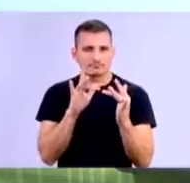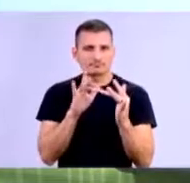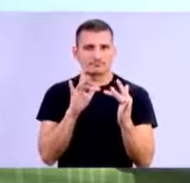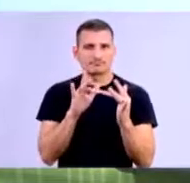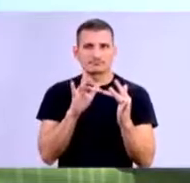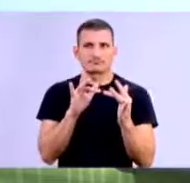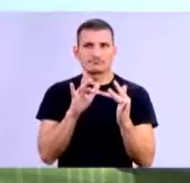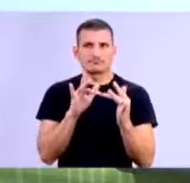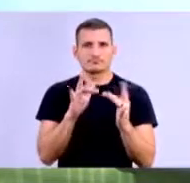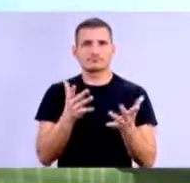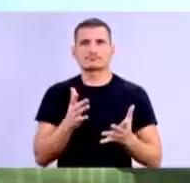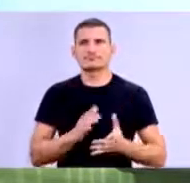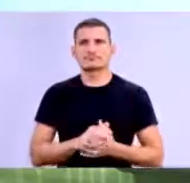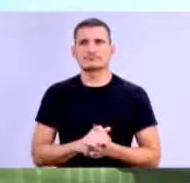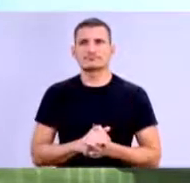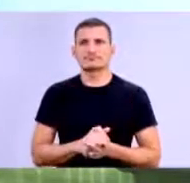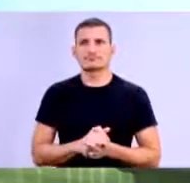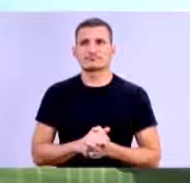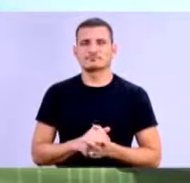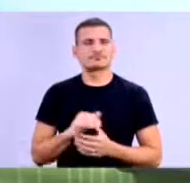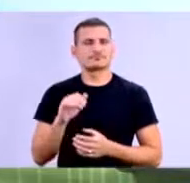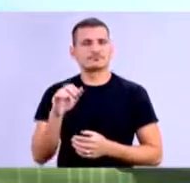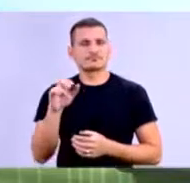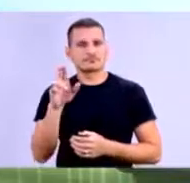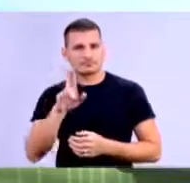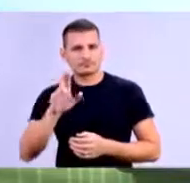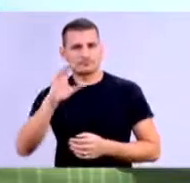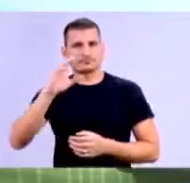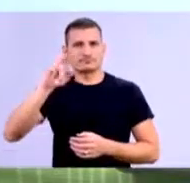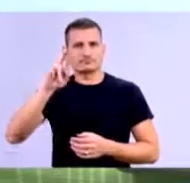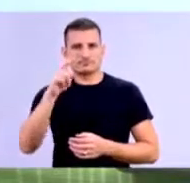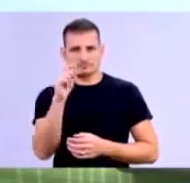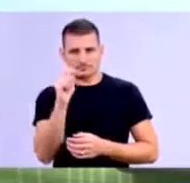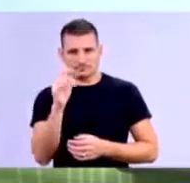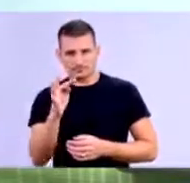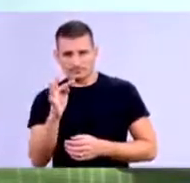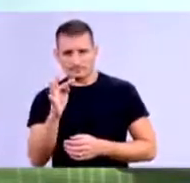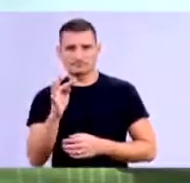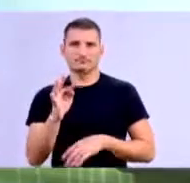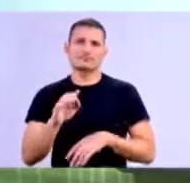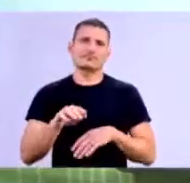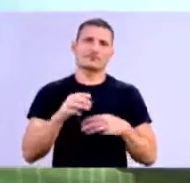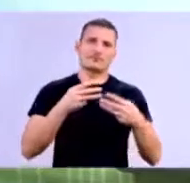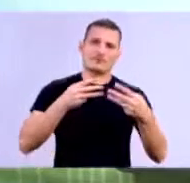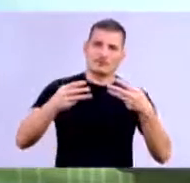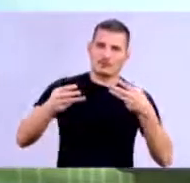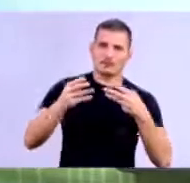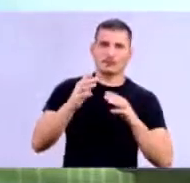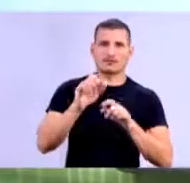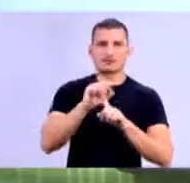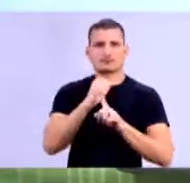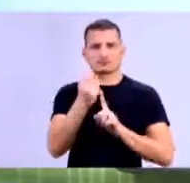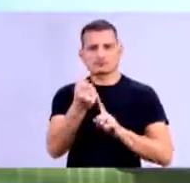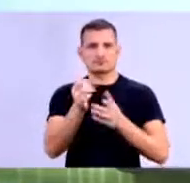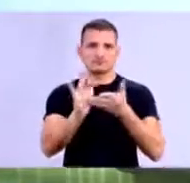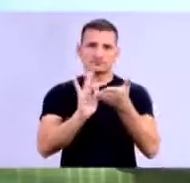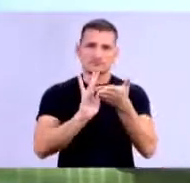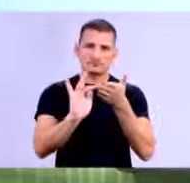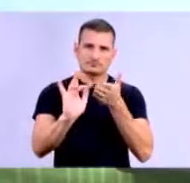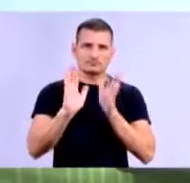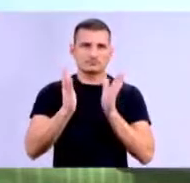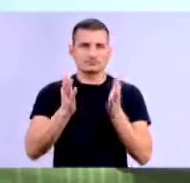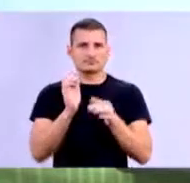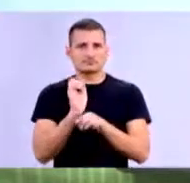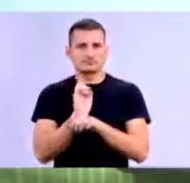de o chat agora que a professora está utilizando, por meio de redes sociais digitais? Já parou para pensar a